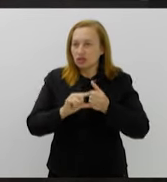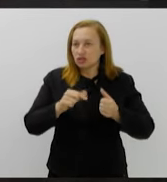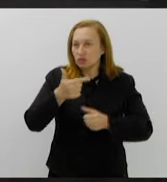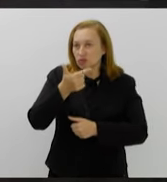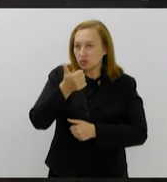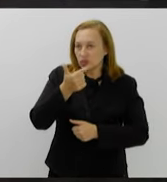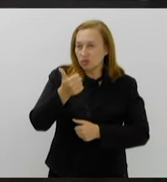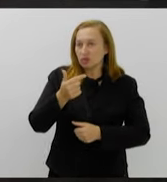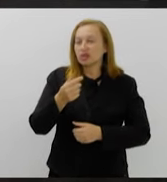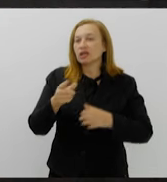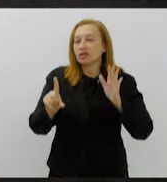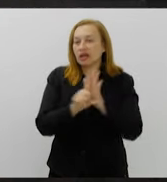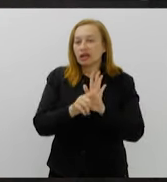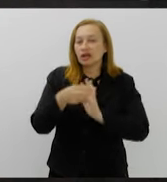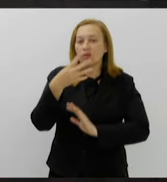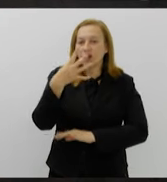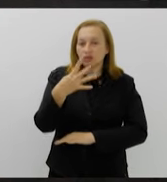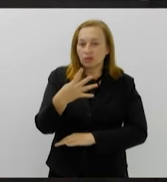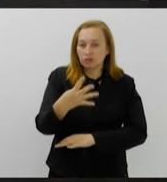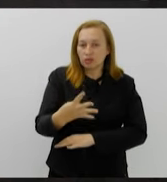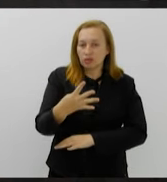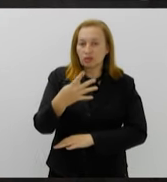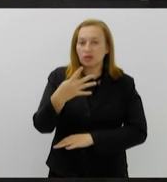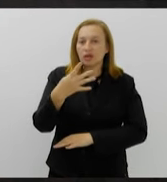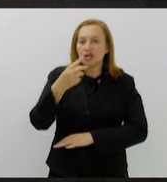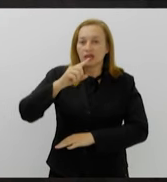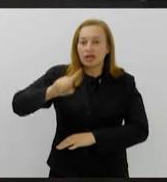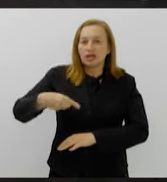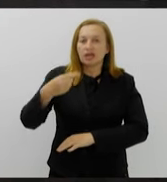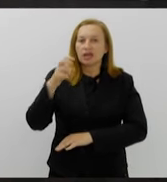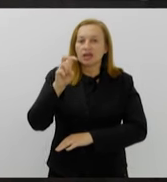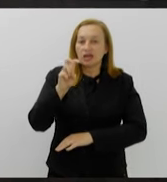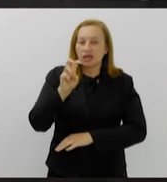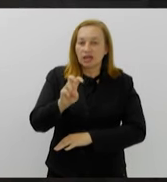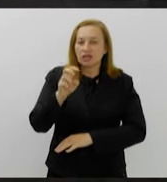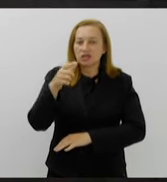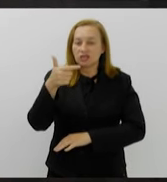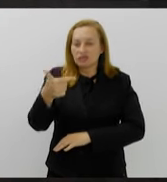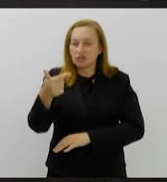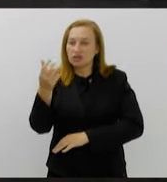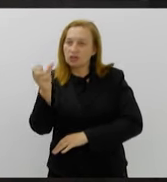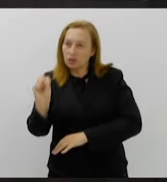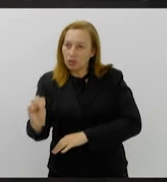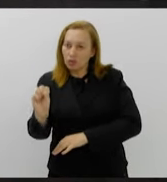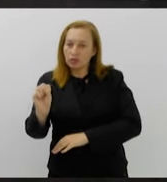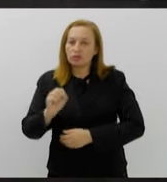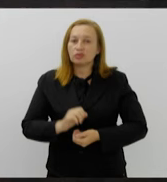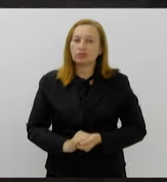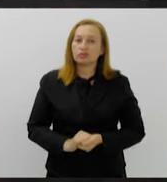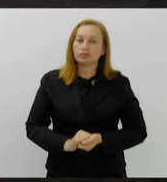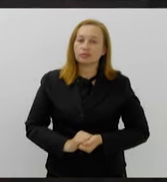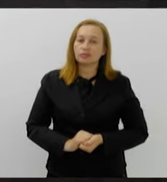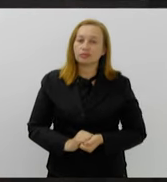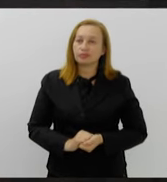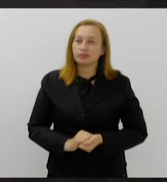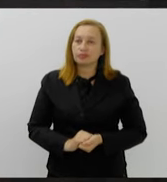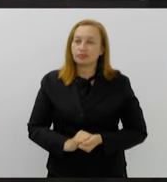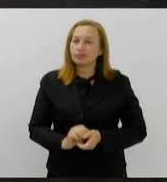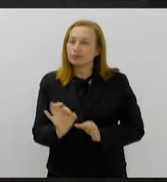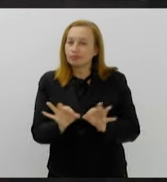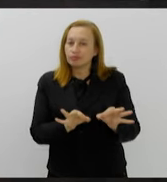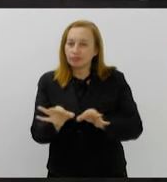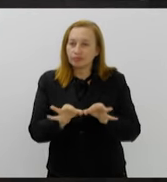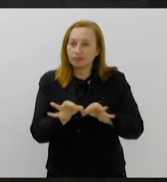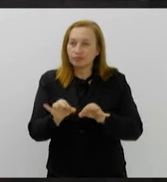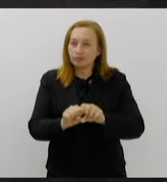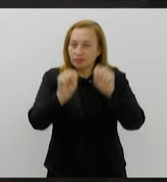Lei 4528 de 28 de março de 2005 que estabelece as diretrizes para a organização do